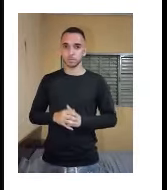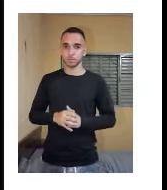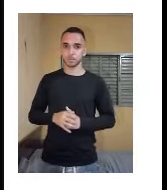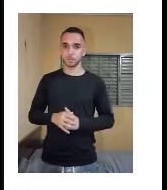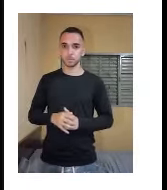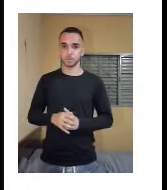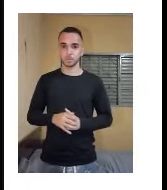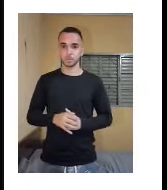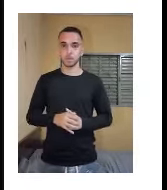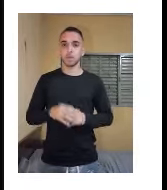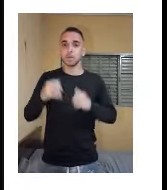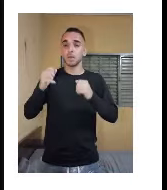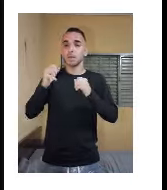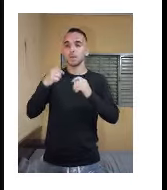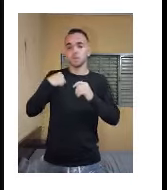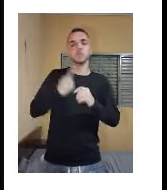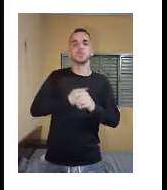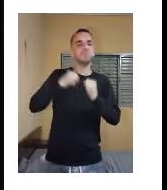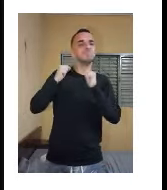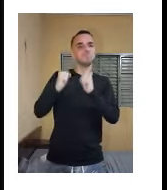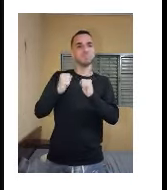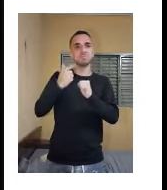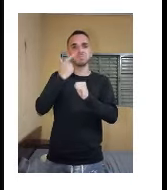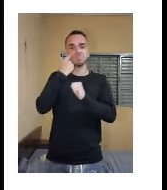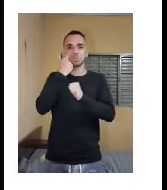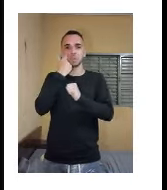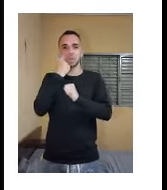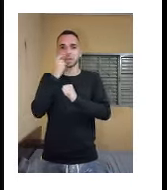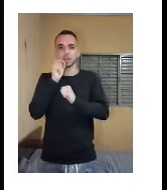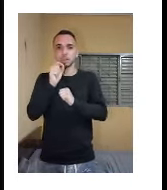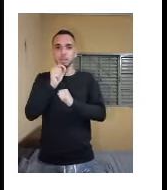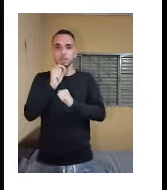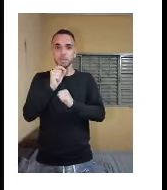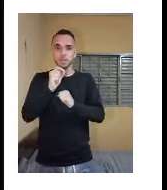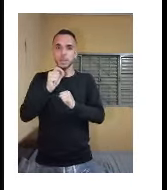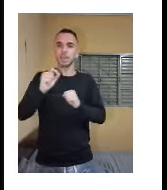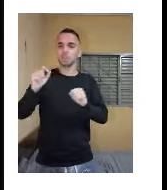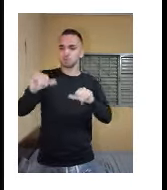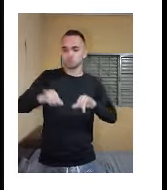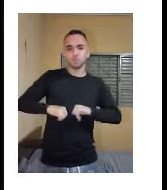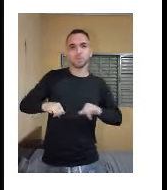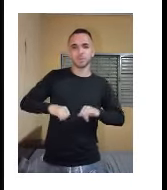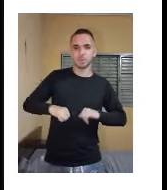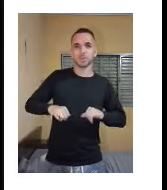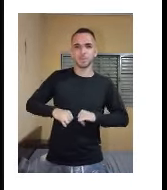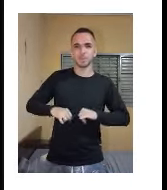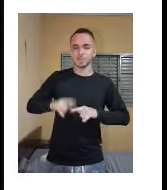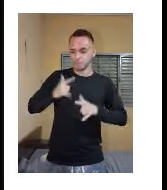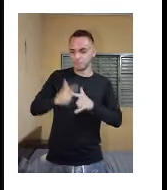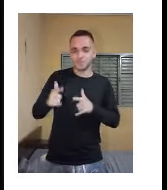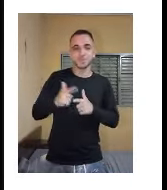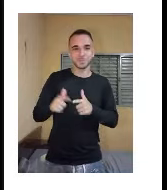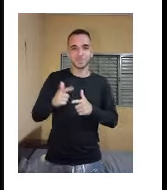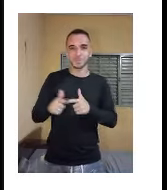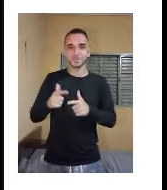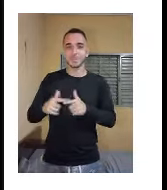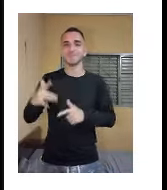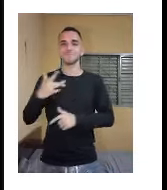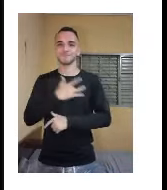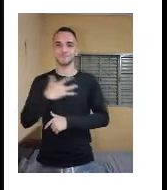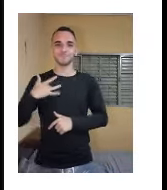a crise climática, ela também é uma crise institucional, ela é uma crise social, ela é uma crise também de saúde,